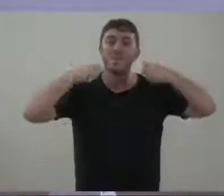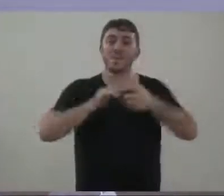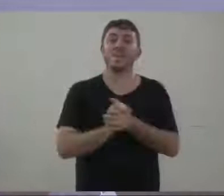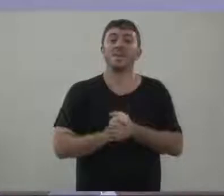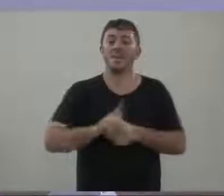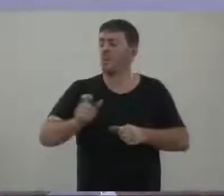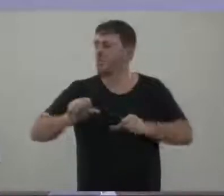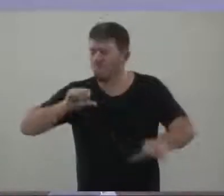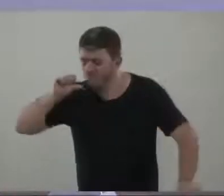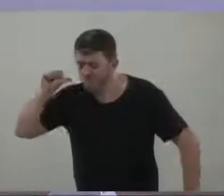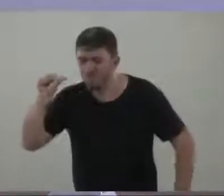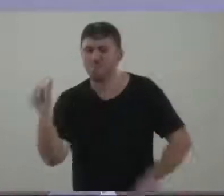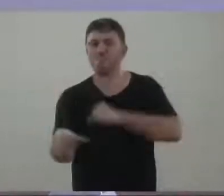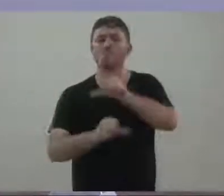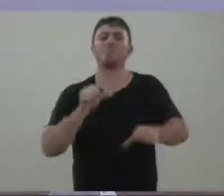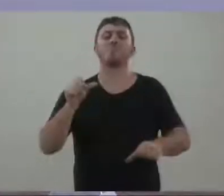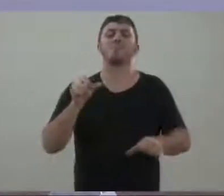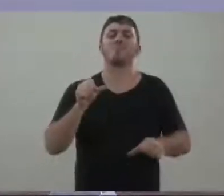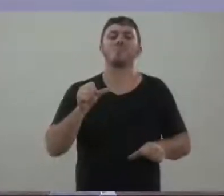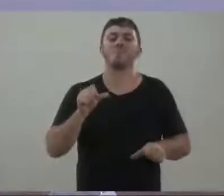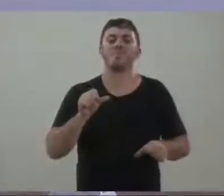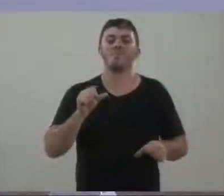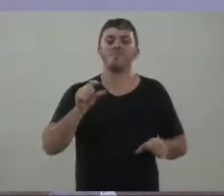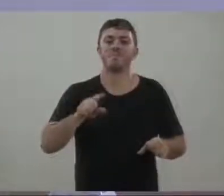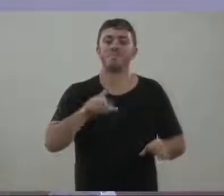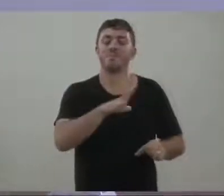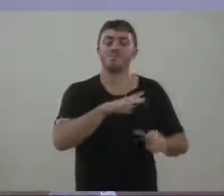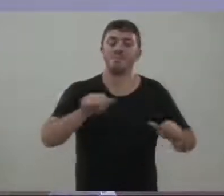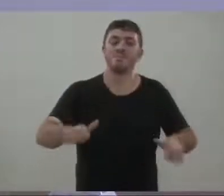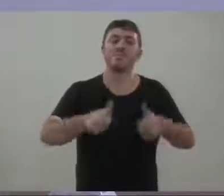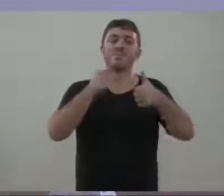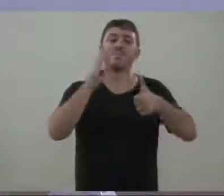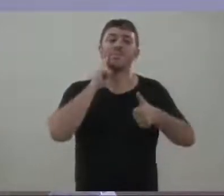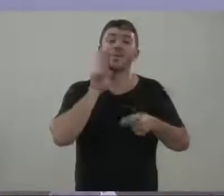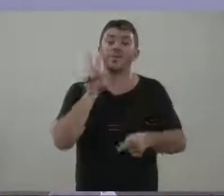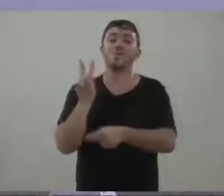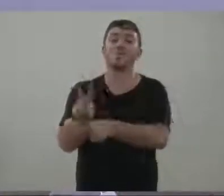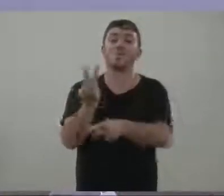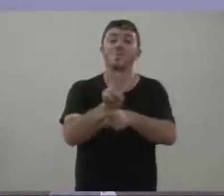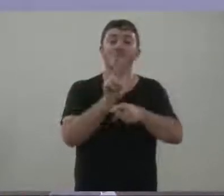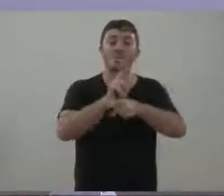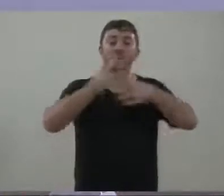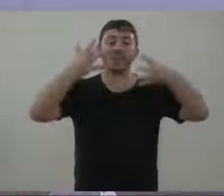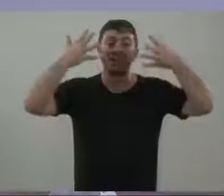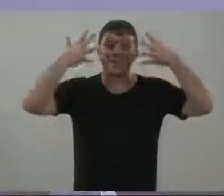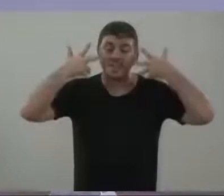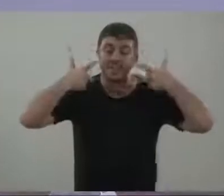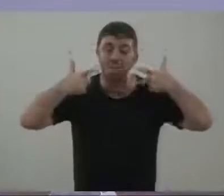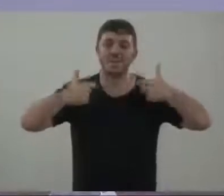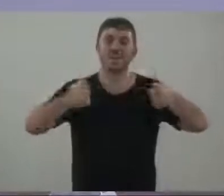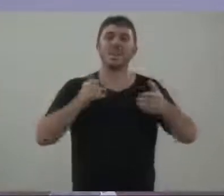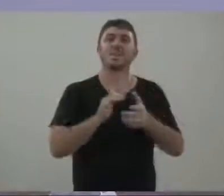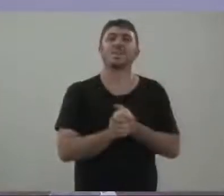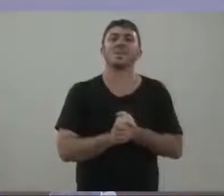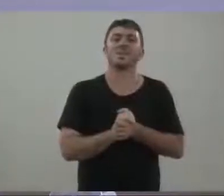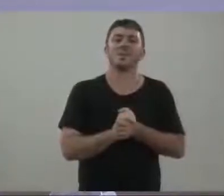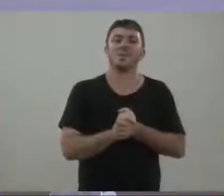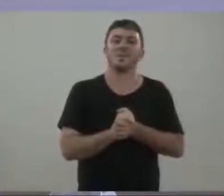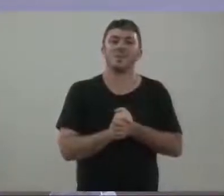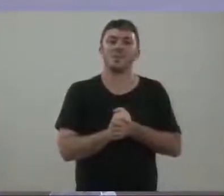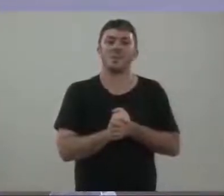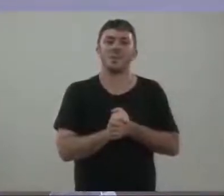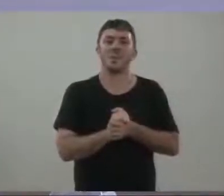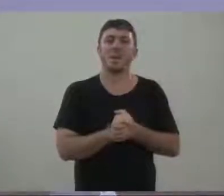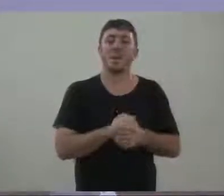de Vinhedo no que diz respeito ao bem-estar animal. Não só aqui a cidade. Falo com propriedade.